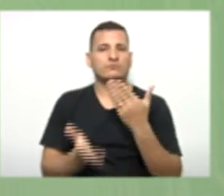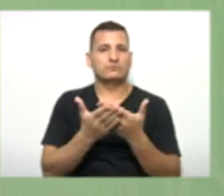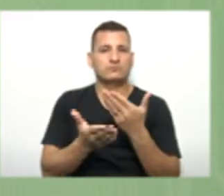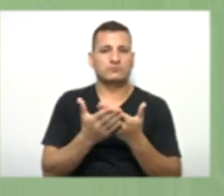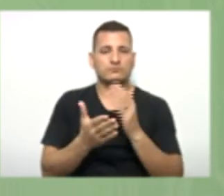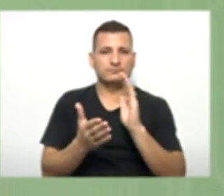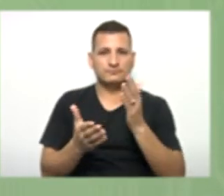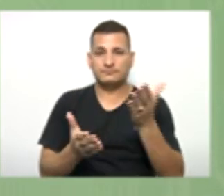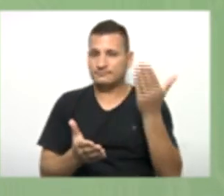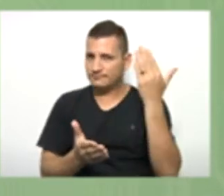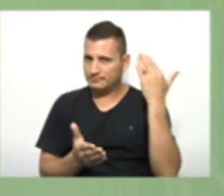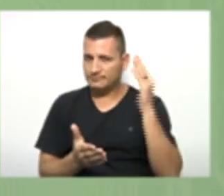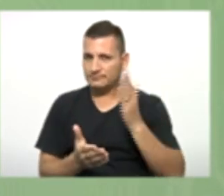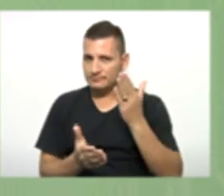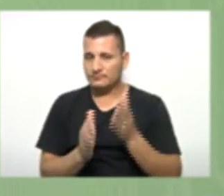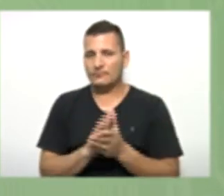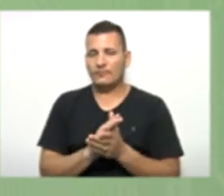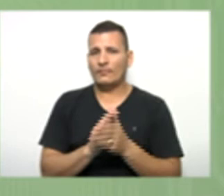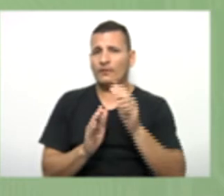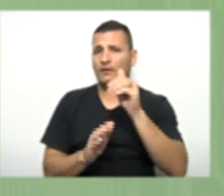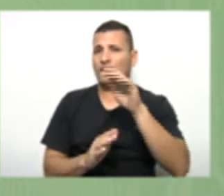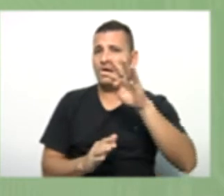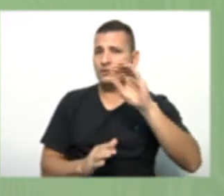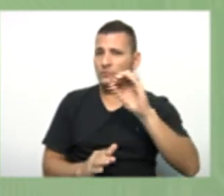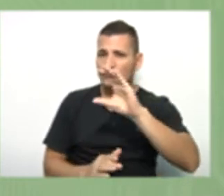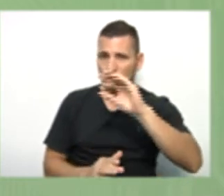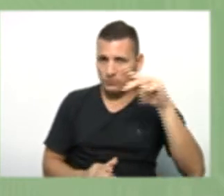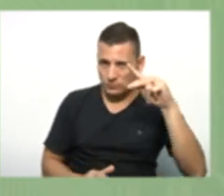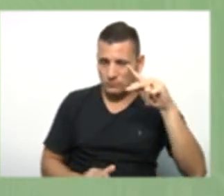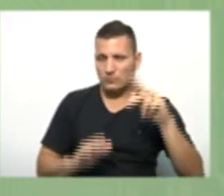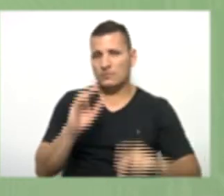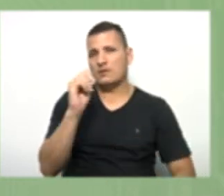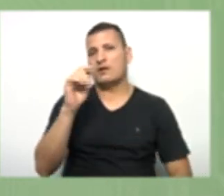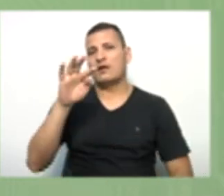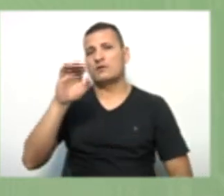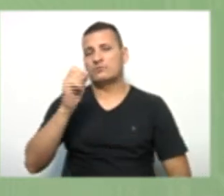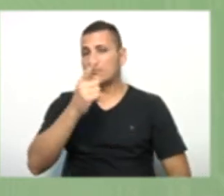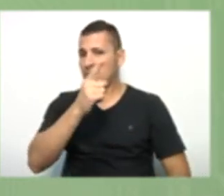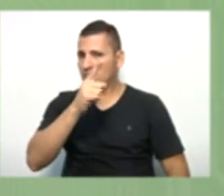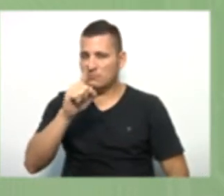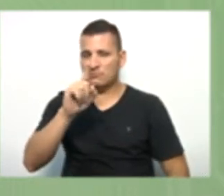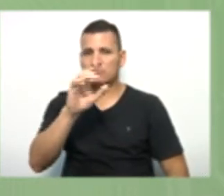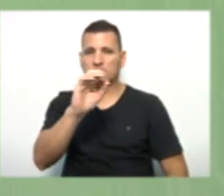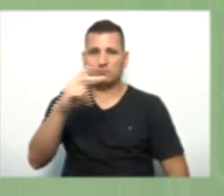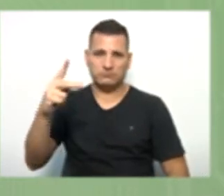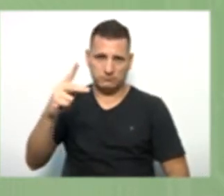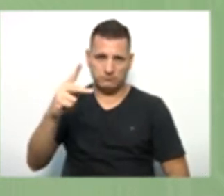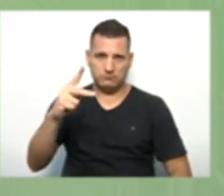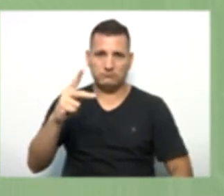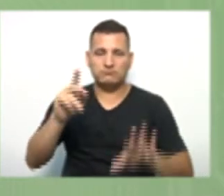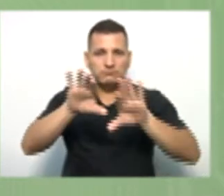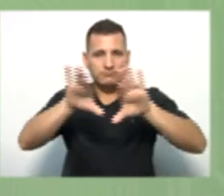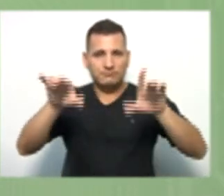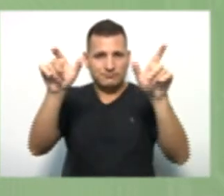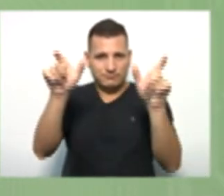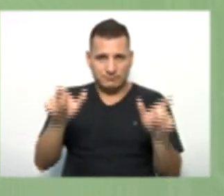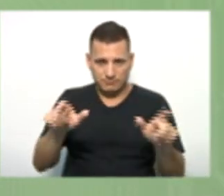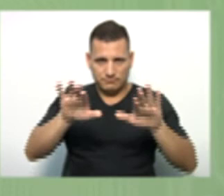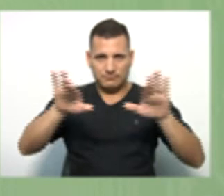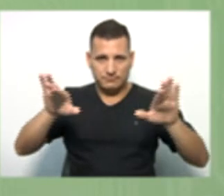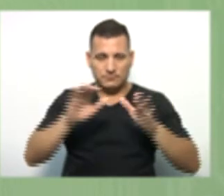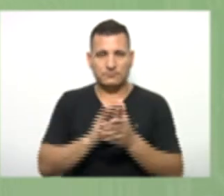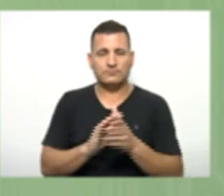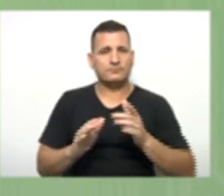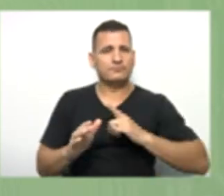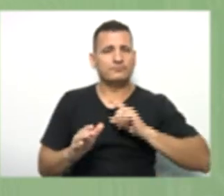anteriormente o ato cooperativo, o ato não cooperativo. Então, nós temos os ingressos, que são